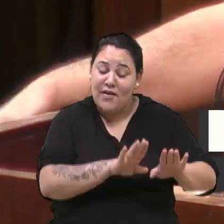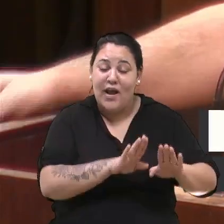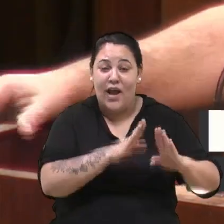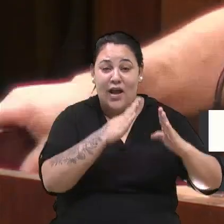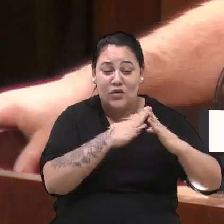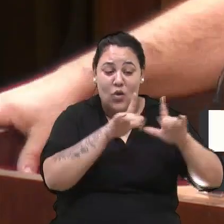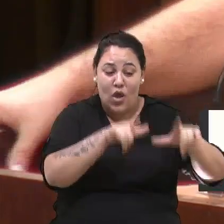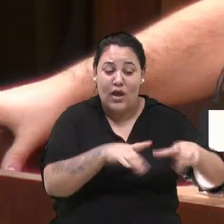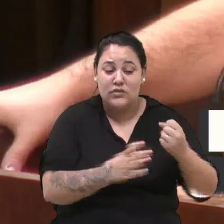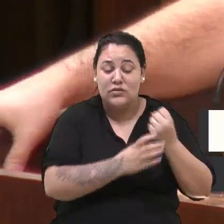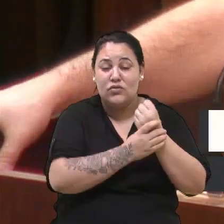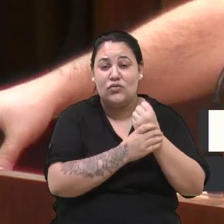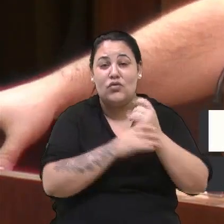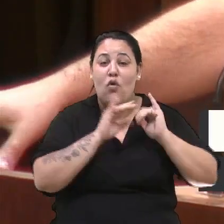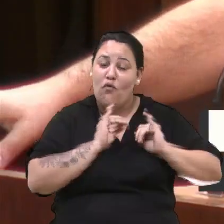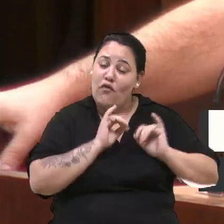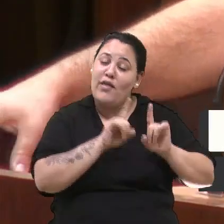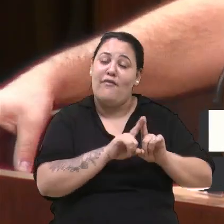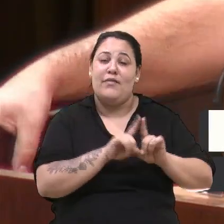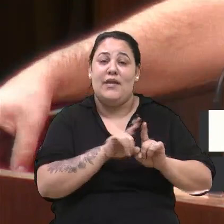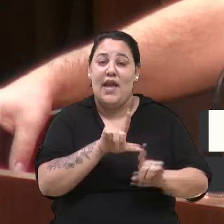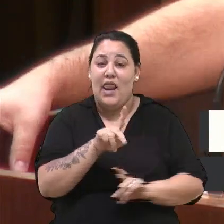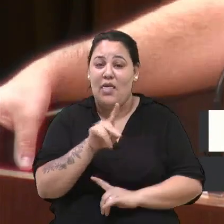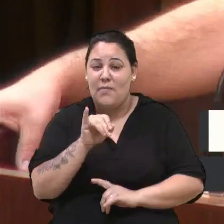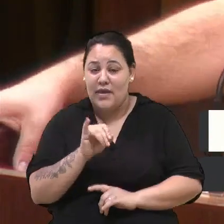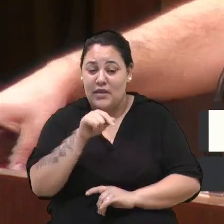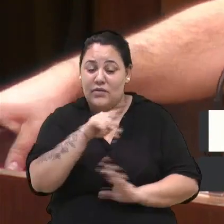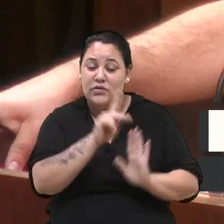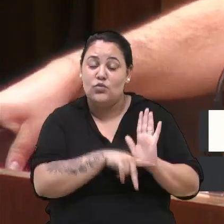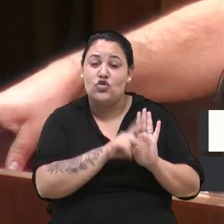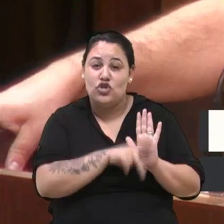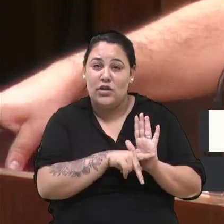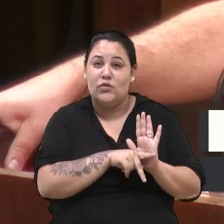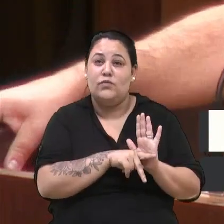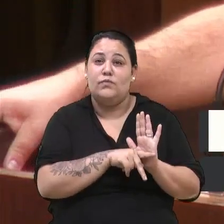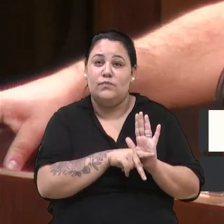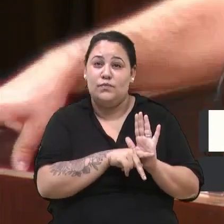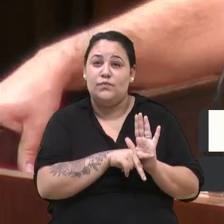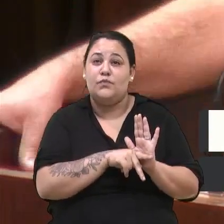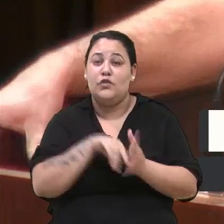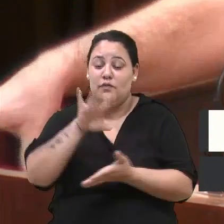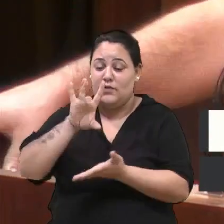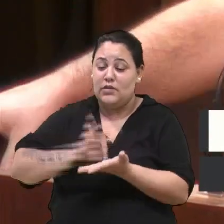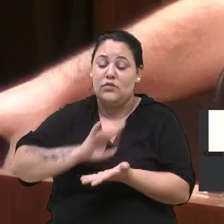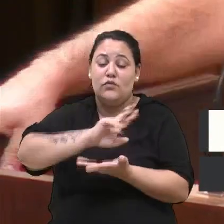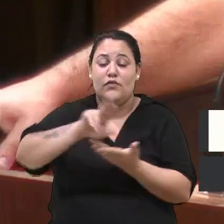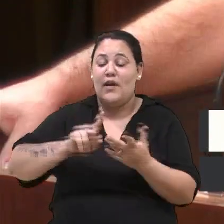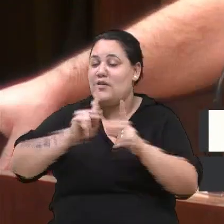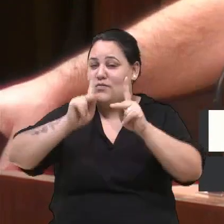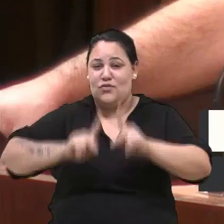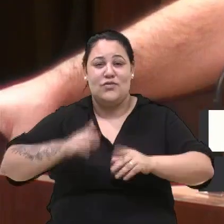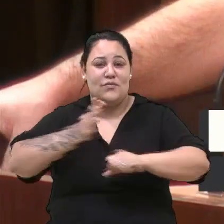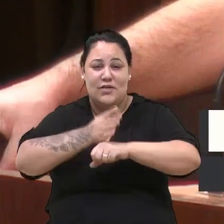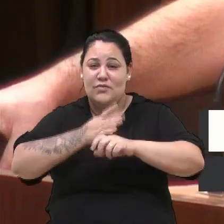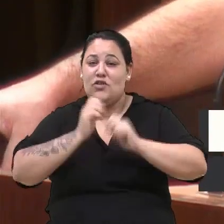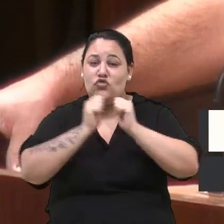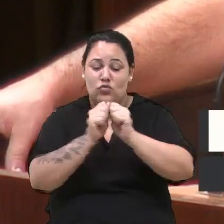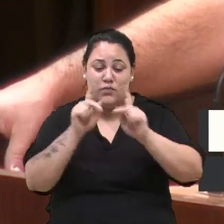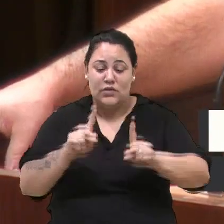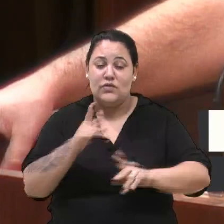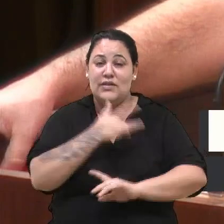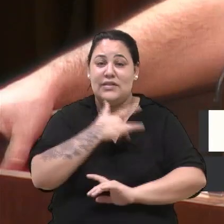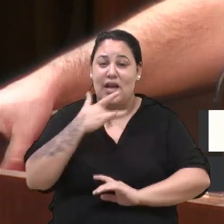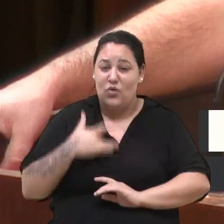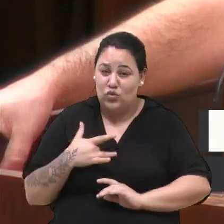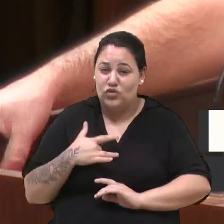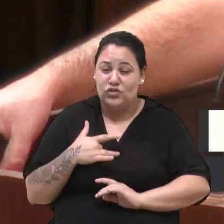que são as LPIs. Então, este projeto, que é um projeto feito e constituído por várias mãos, pessoas da saúde, da Fundação de